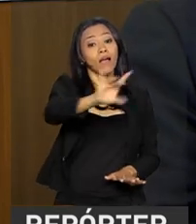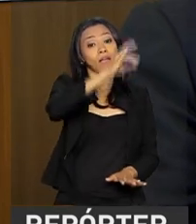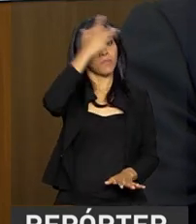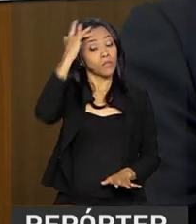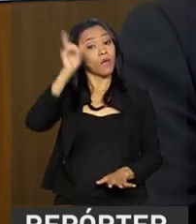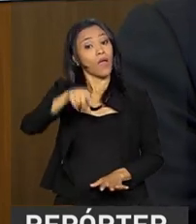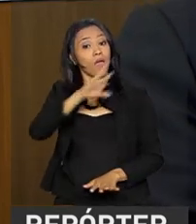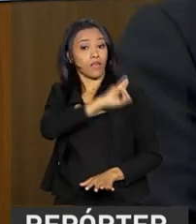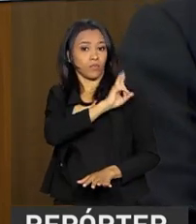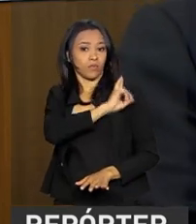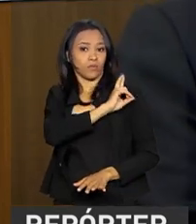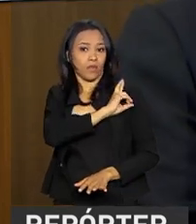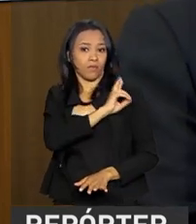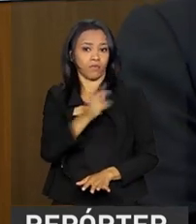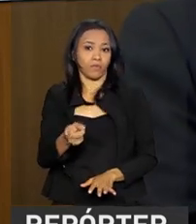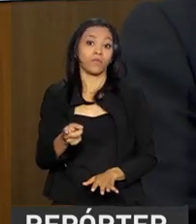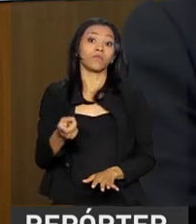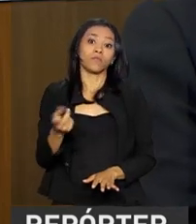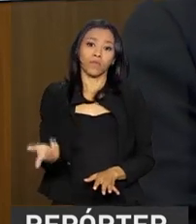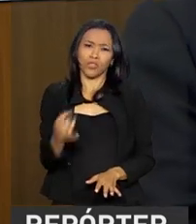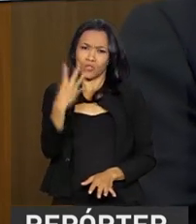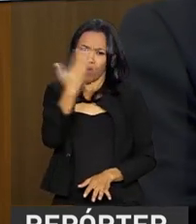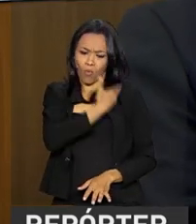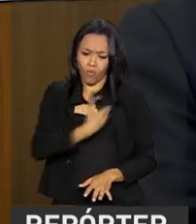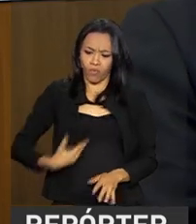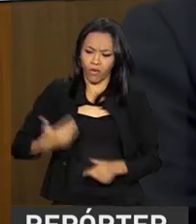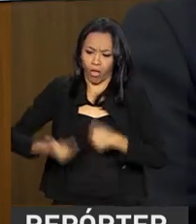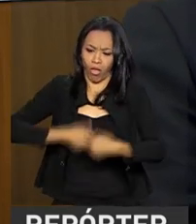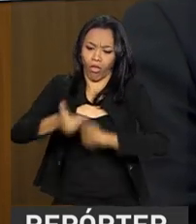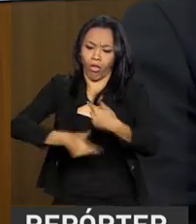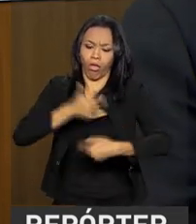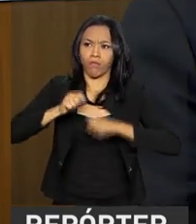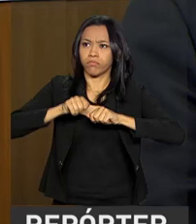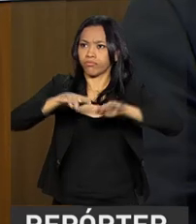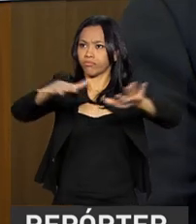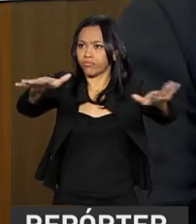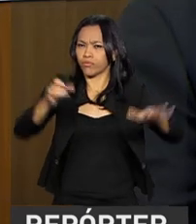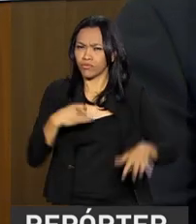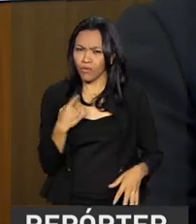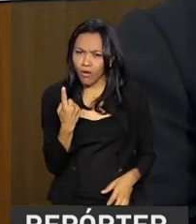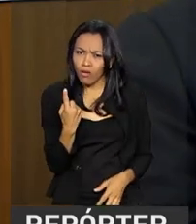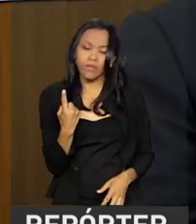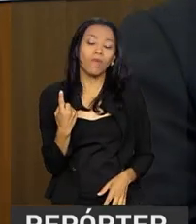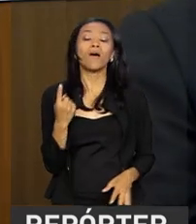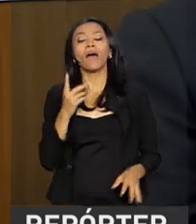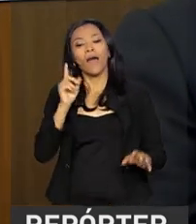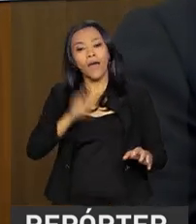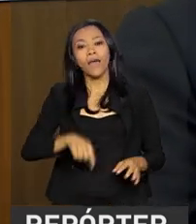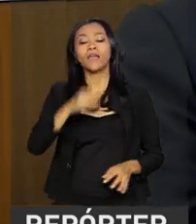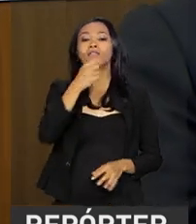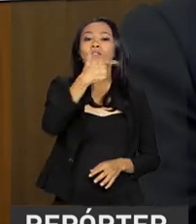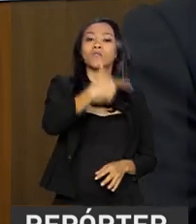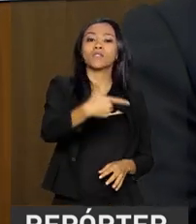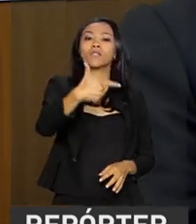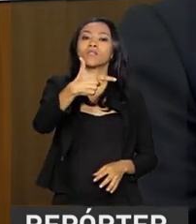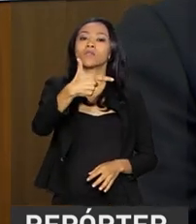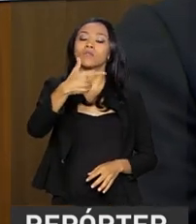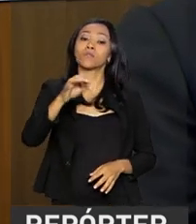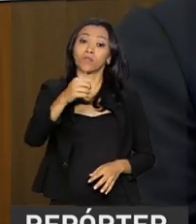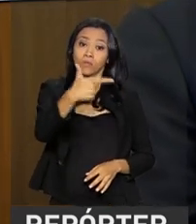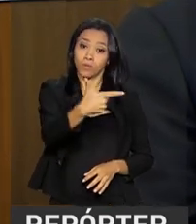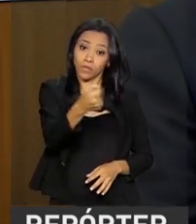por combater o mosquito não há força pública capaz de estar em todos os lugares portanto é tarefa dos 200 milhões de brasileiros